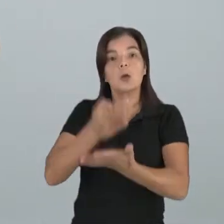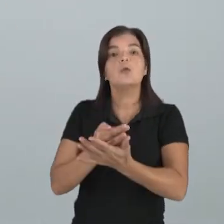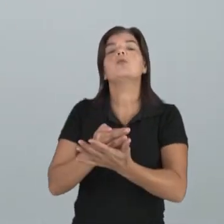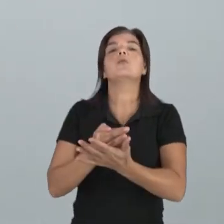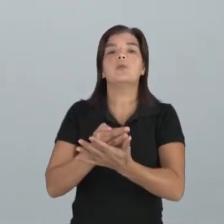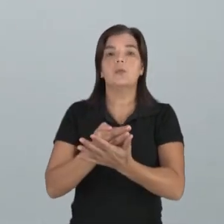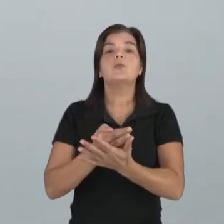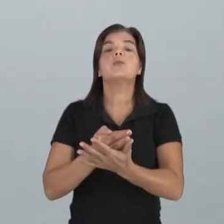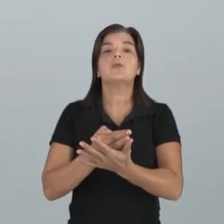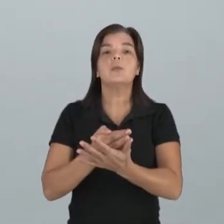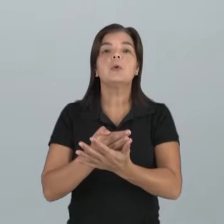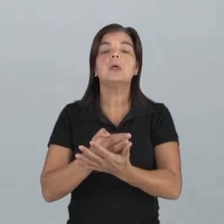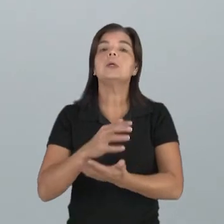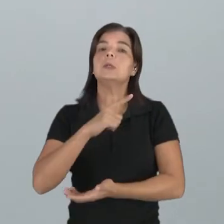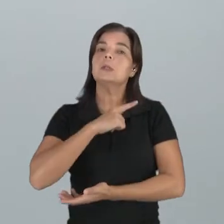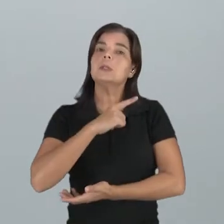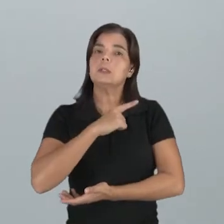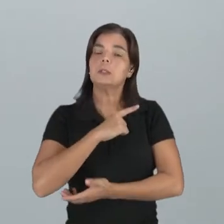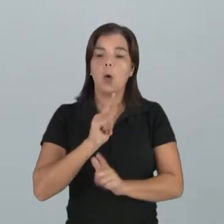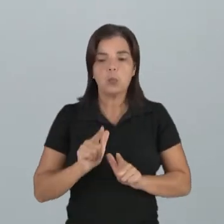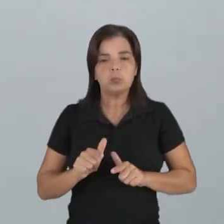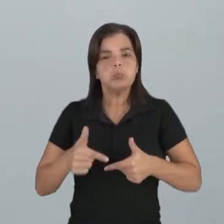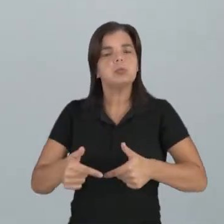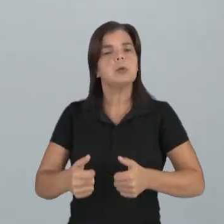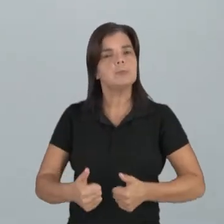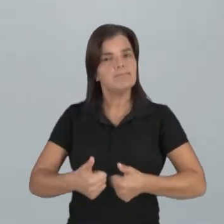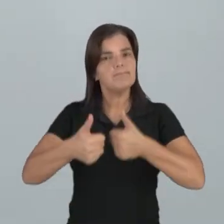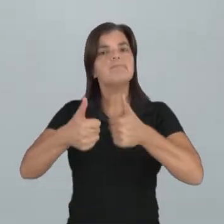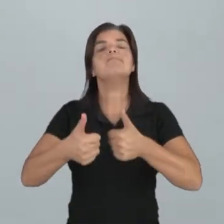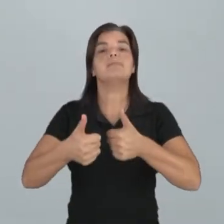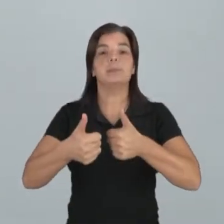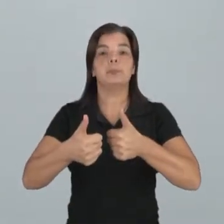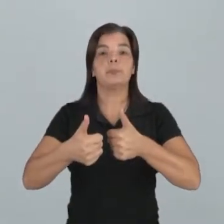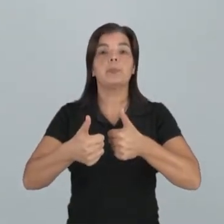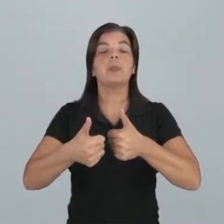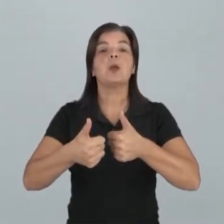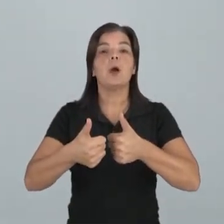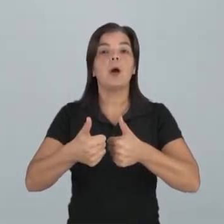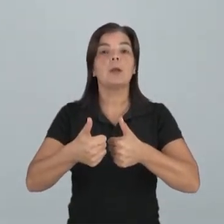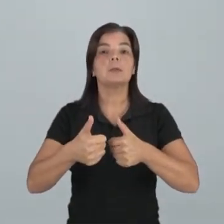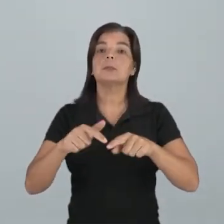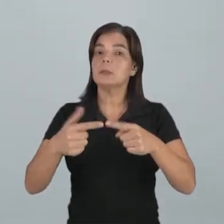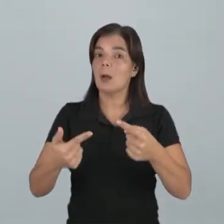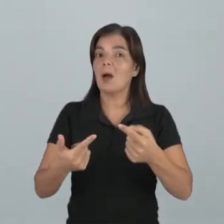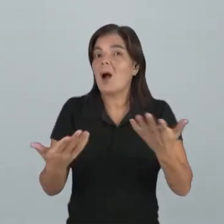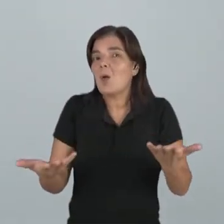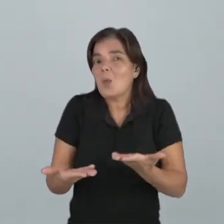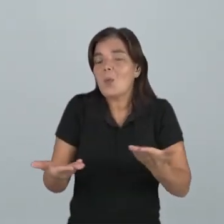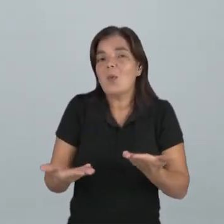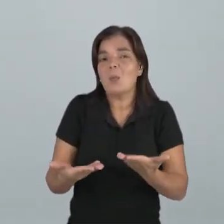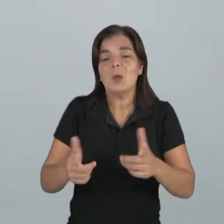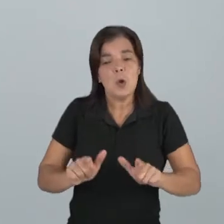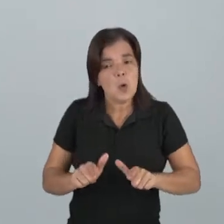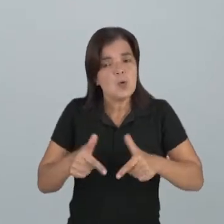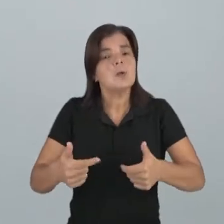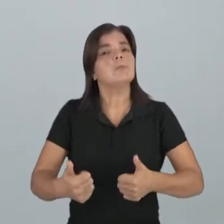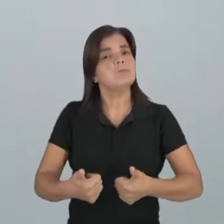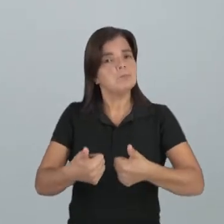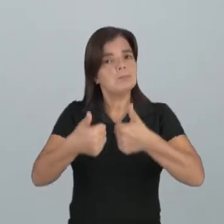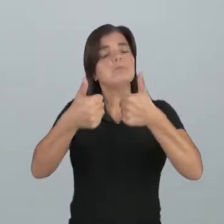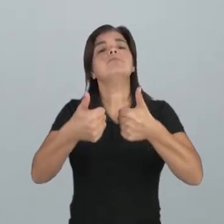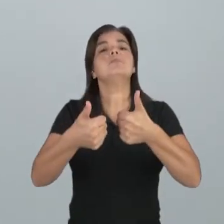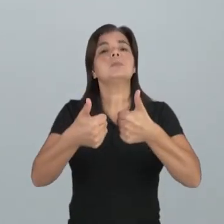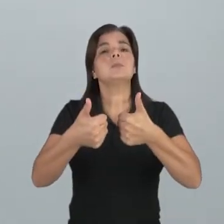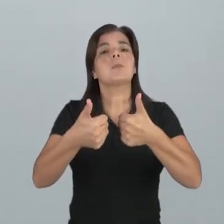tem assim um enfrentamento positivo em relação, ainda mais nessa época agora, um enfrentamento positivo